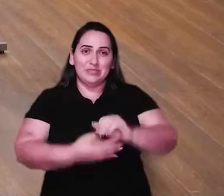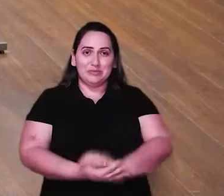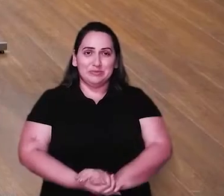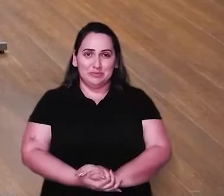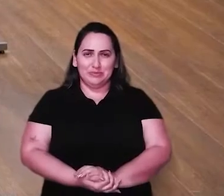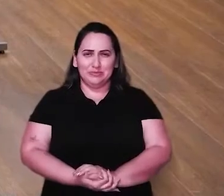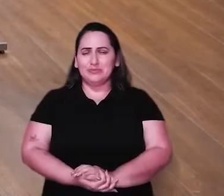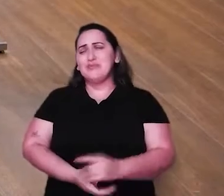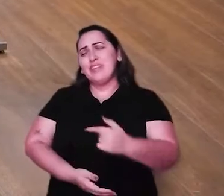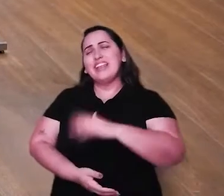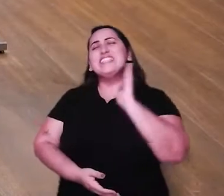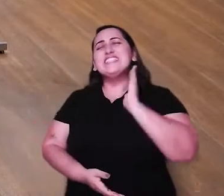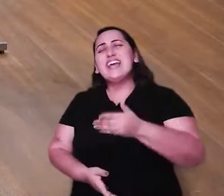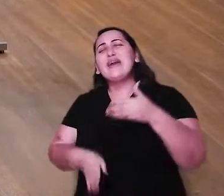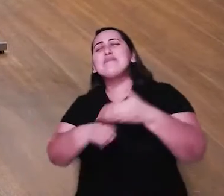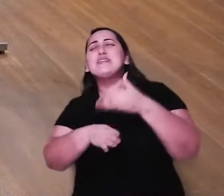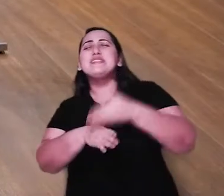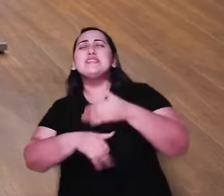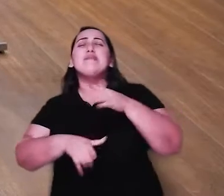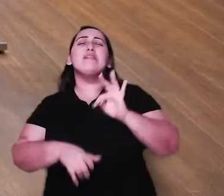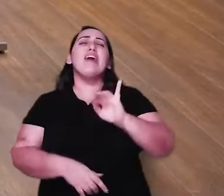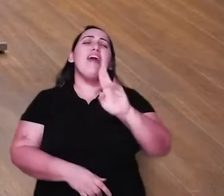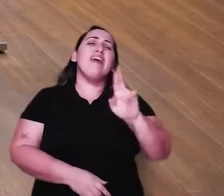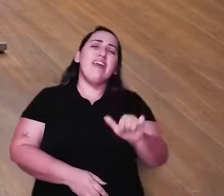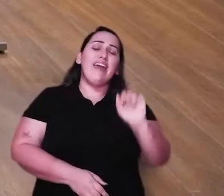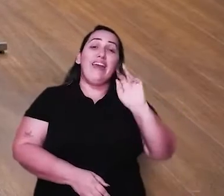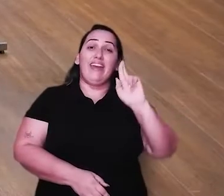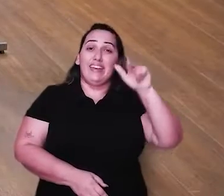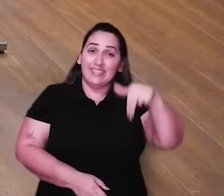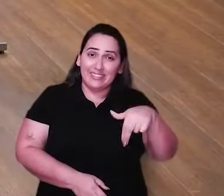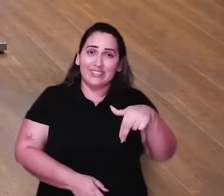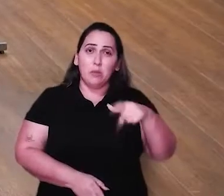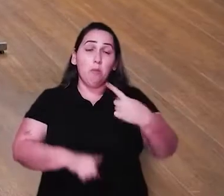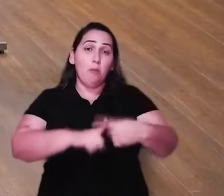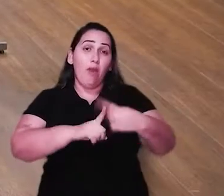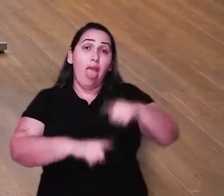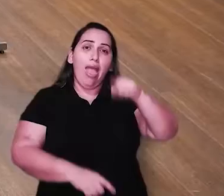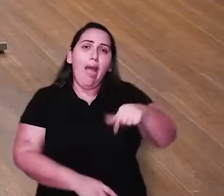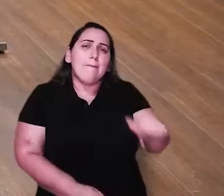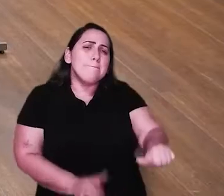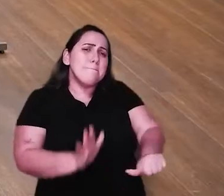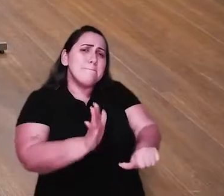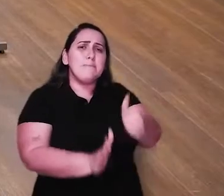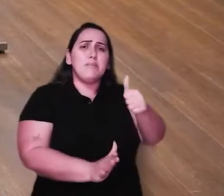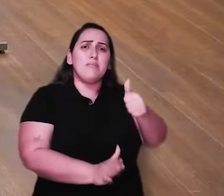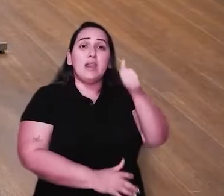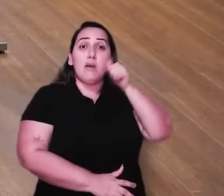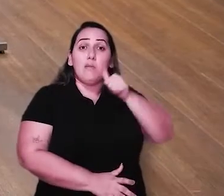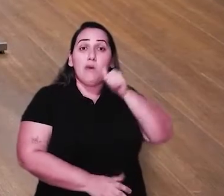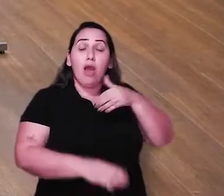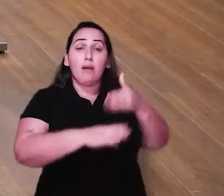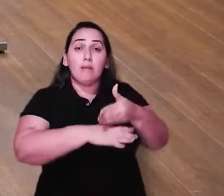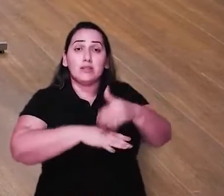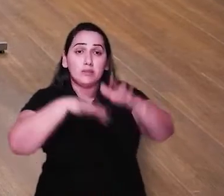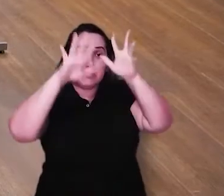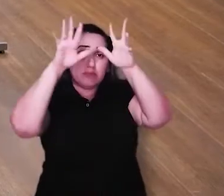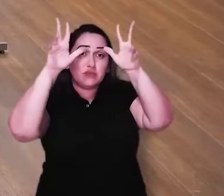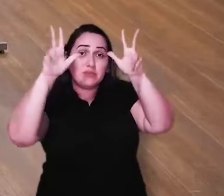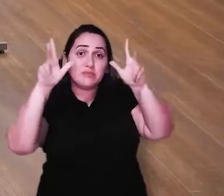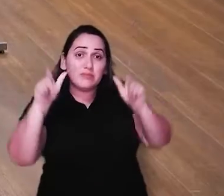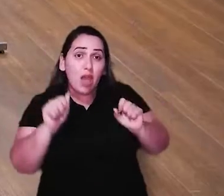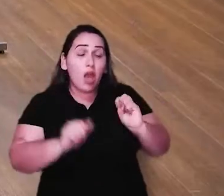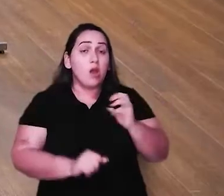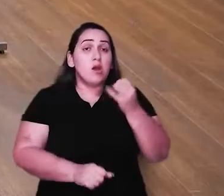Ela já faz parte da história do Tribunal Regional Eleitoral do Rio Grande do Norte, por ser a primeira mulher a integrar a Corte